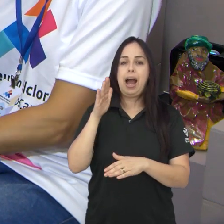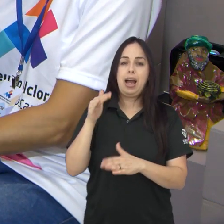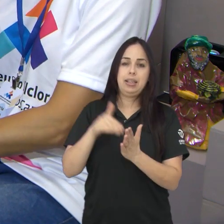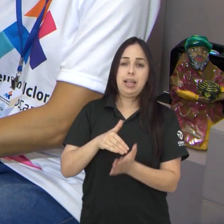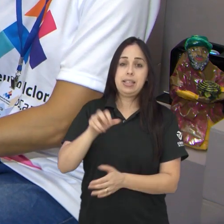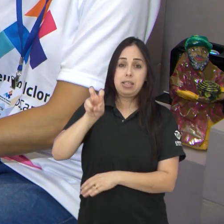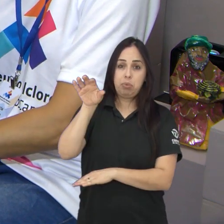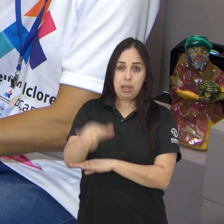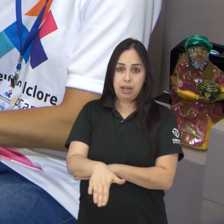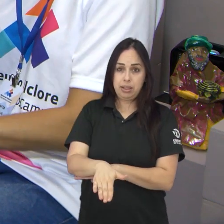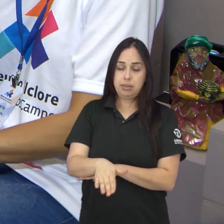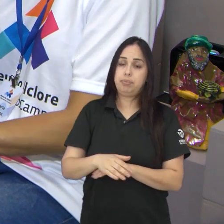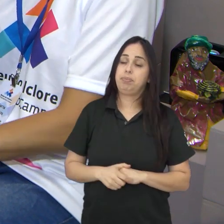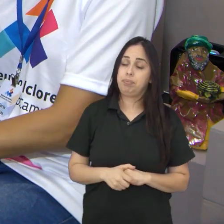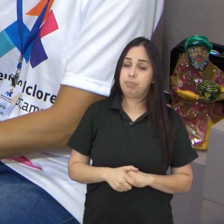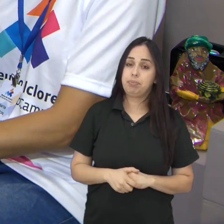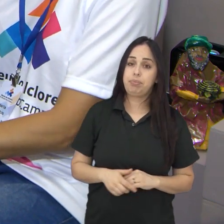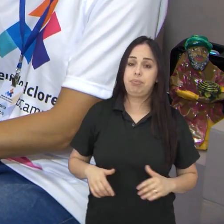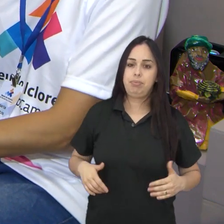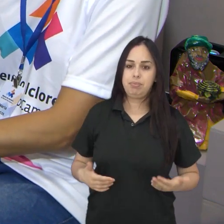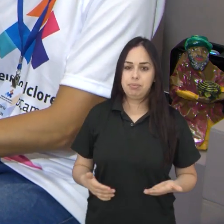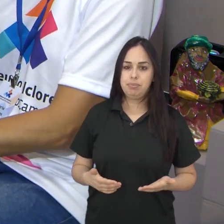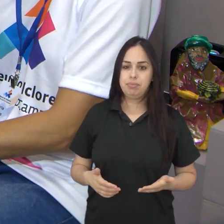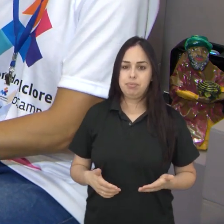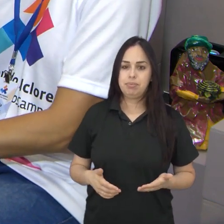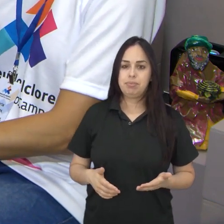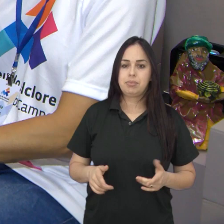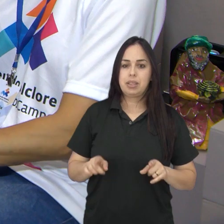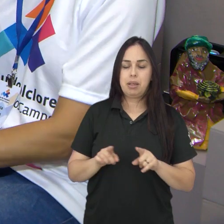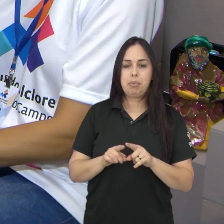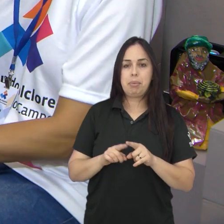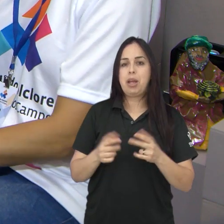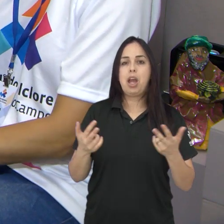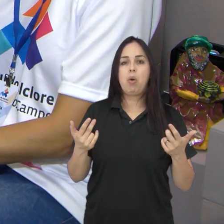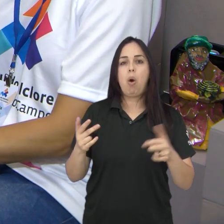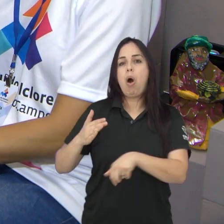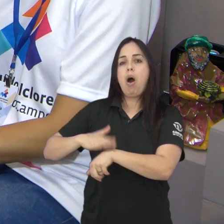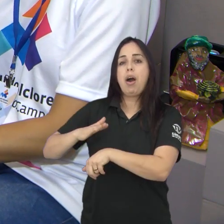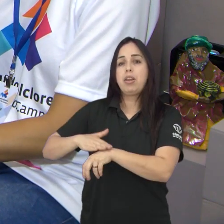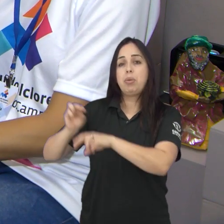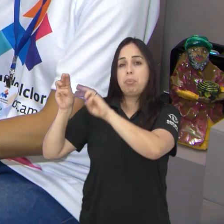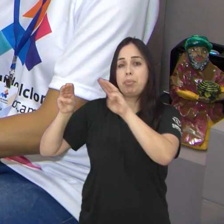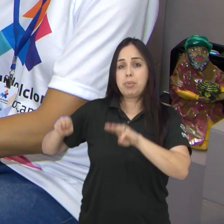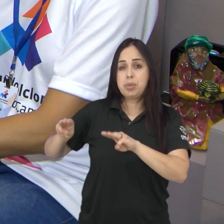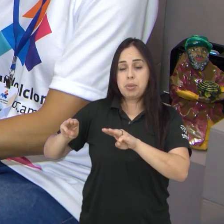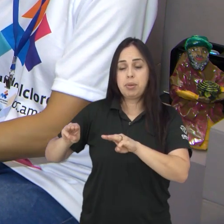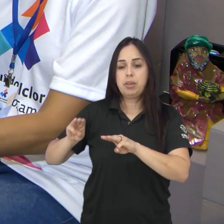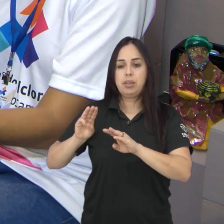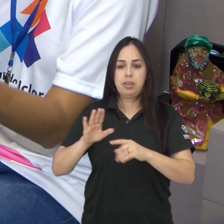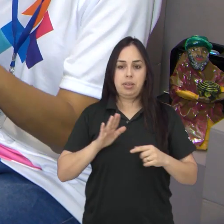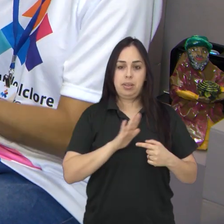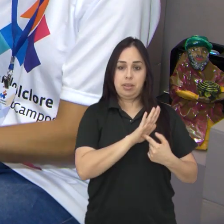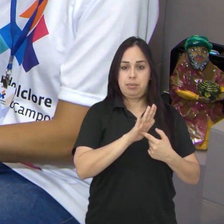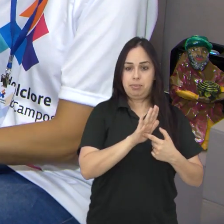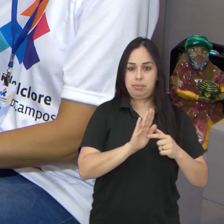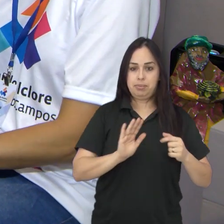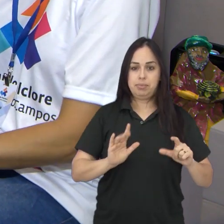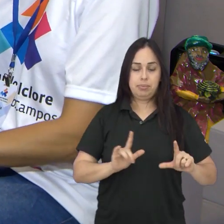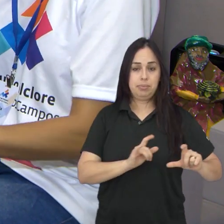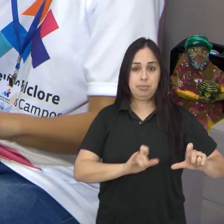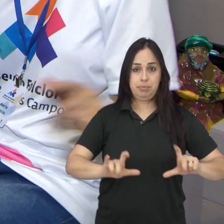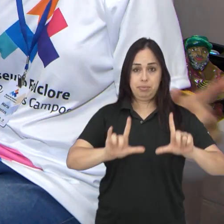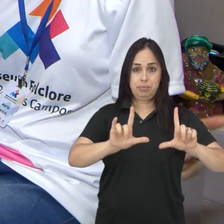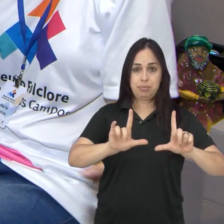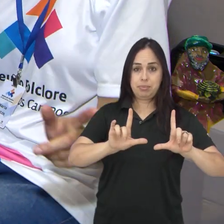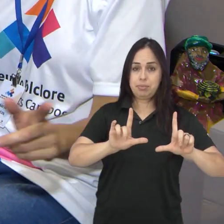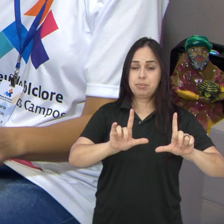às 17 horas, que é o horário de funcionamento do museu. Então ele acompanha o horário de funcionamento do museu, e essa exposição